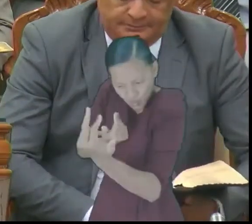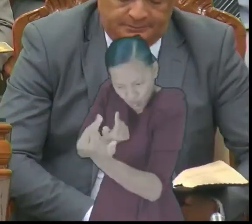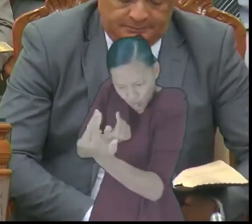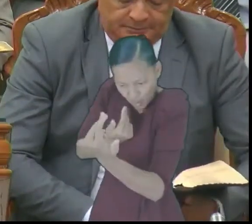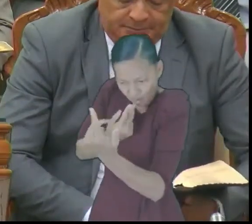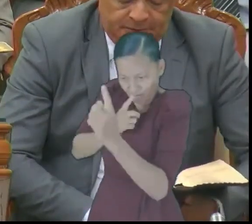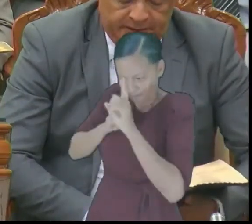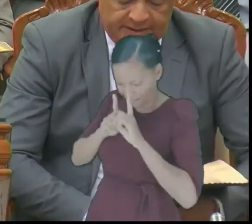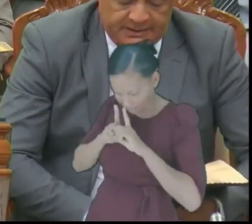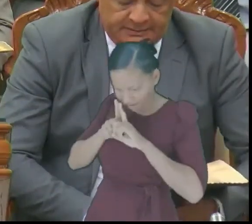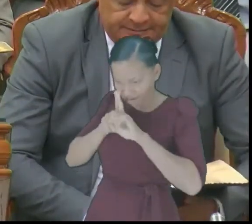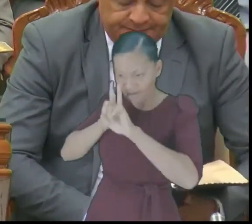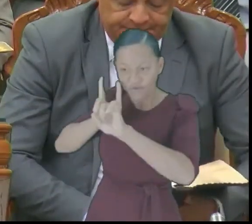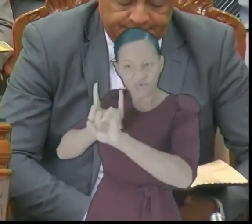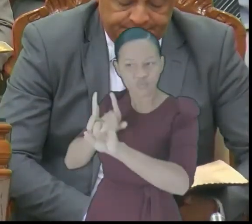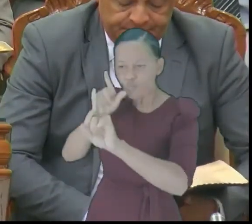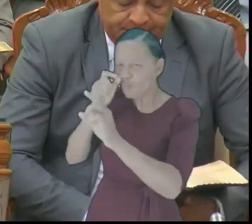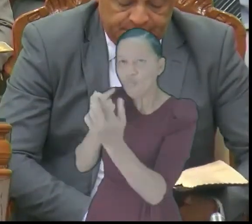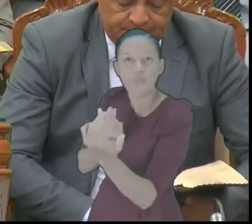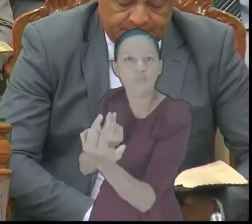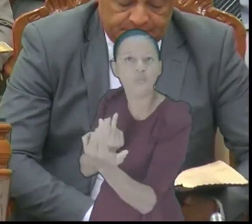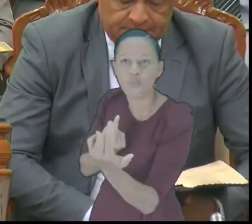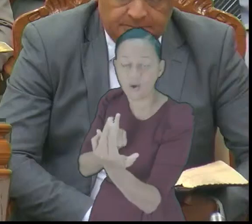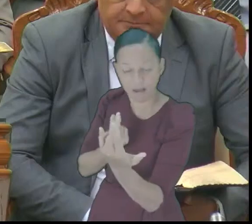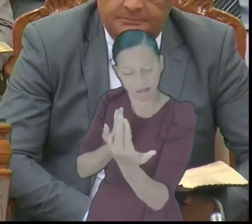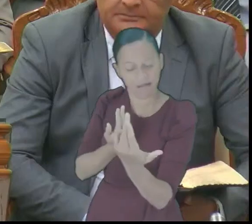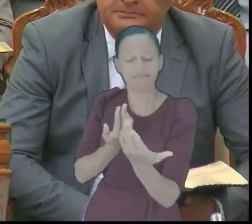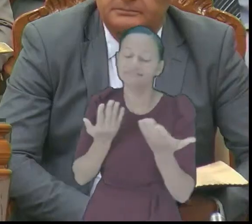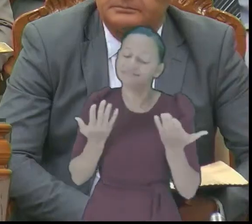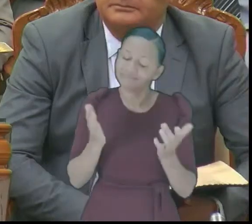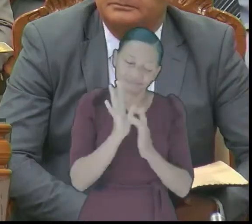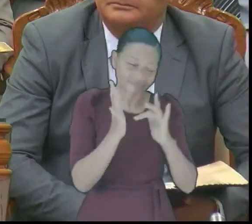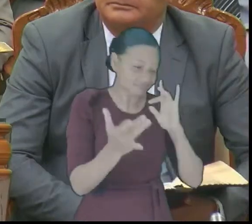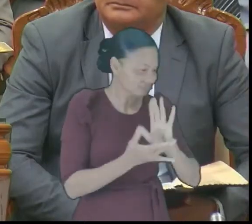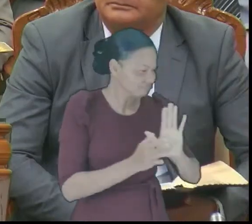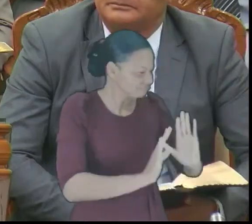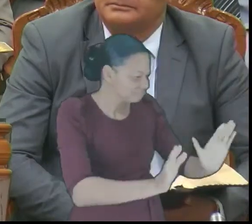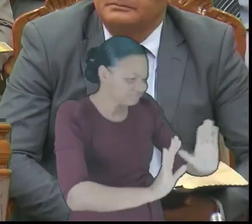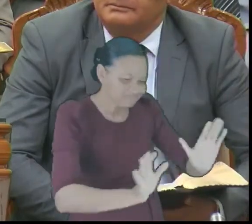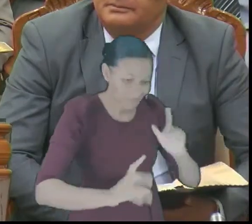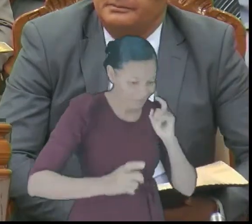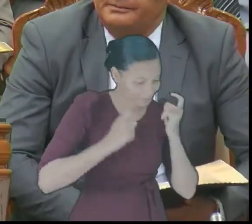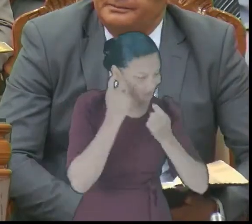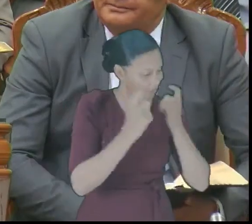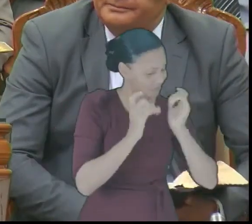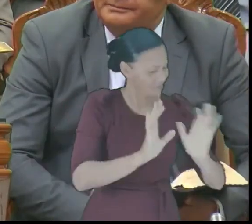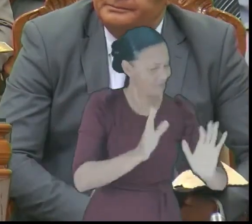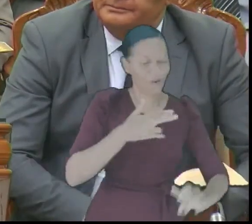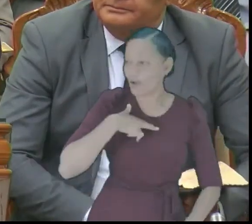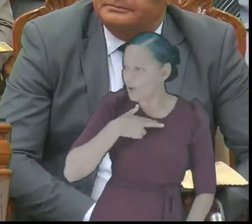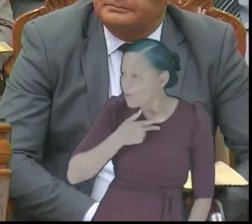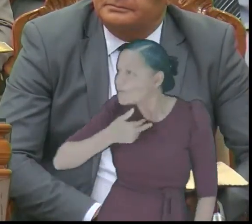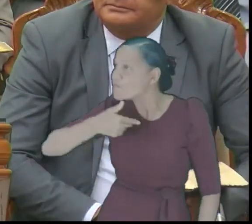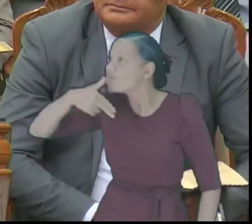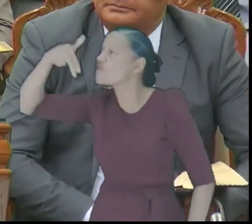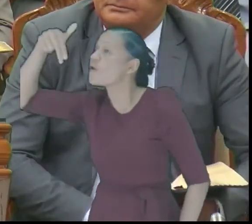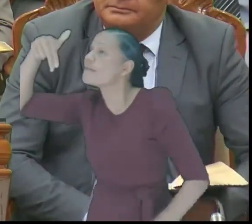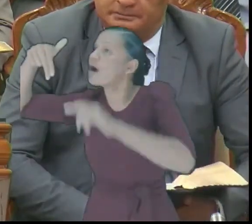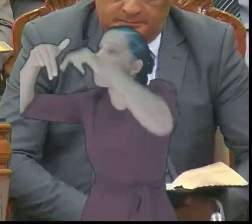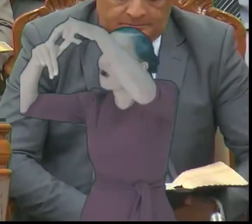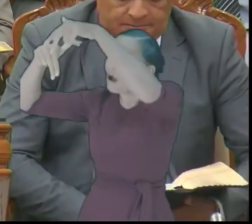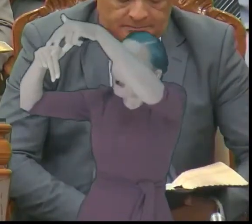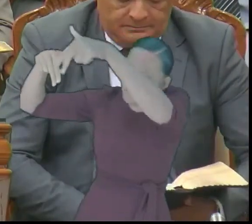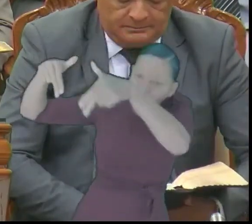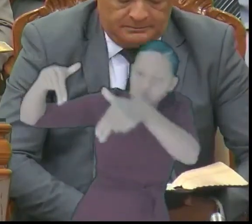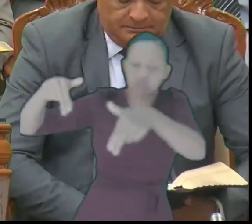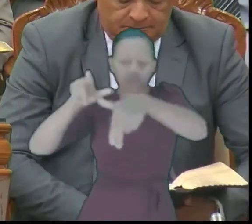mesma natureza. Então Jesus estava dizendo: não se preocupe, eu vou, mas o outro que vem com o